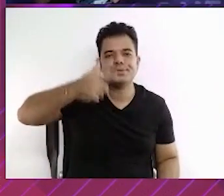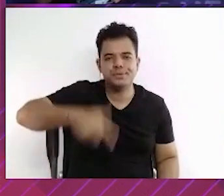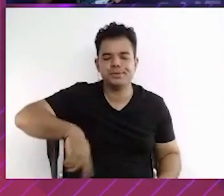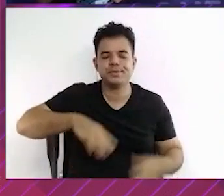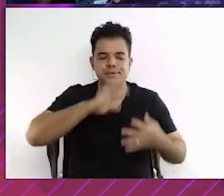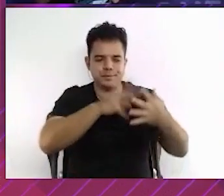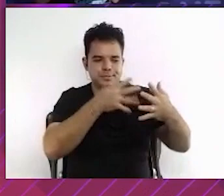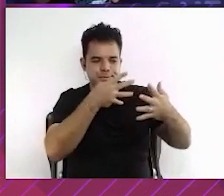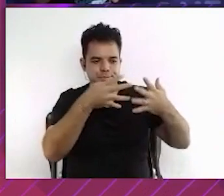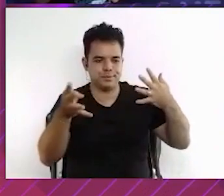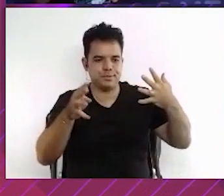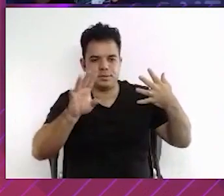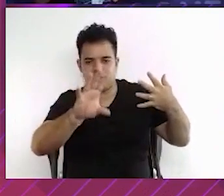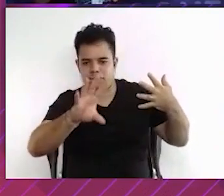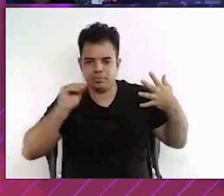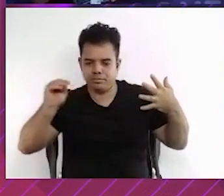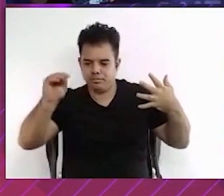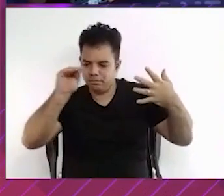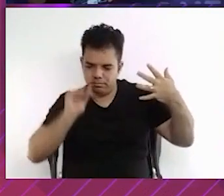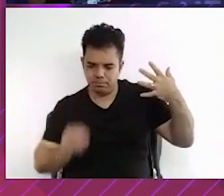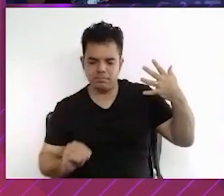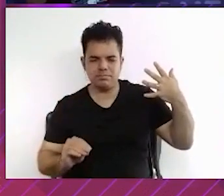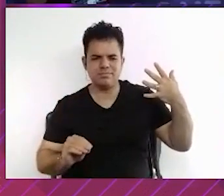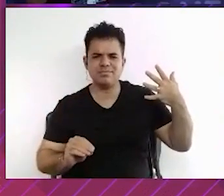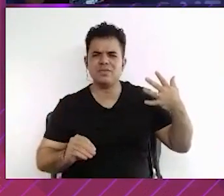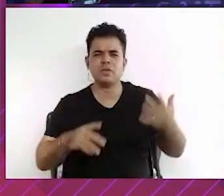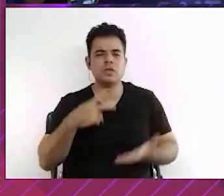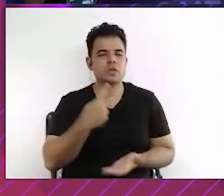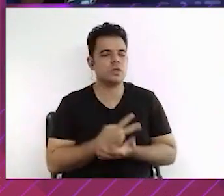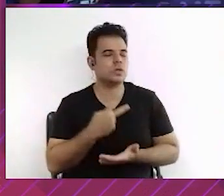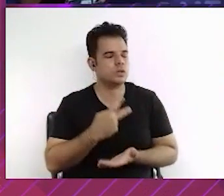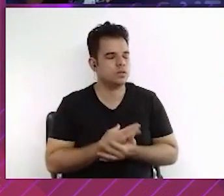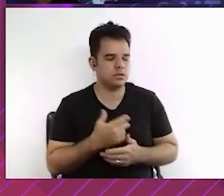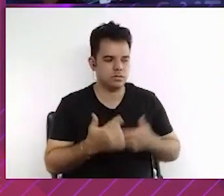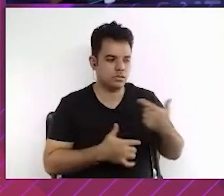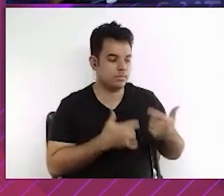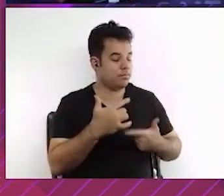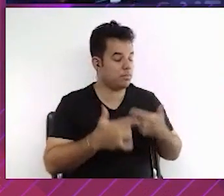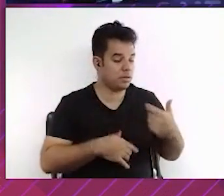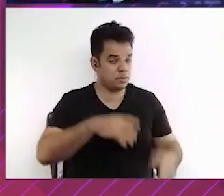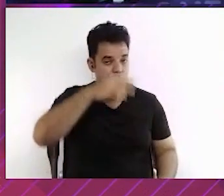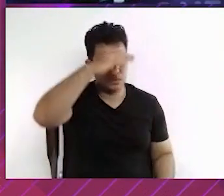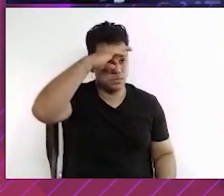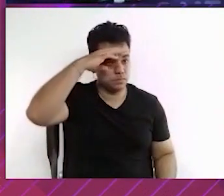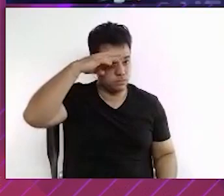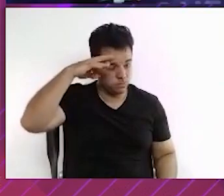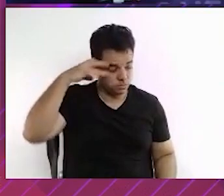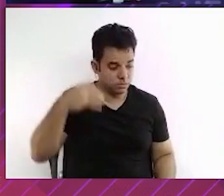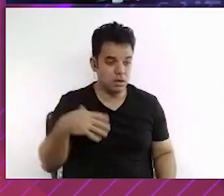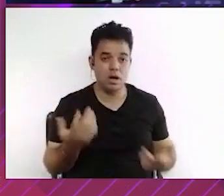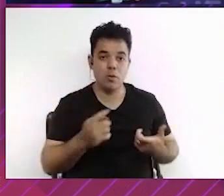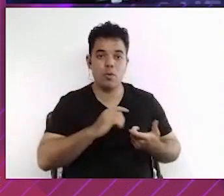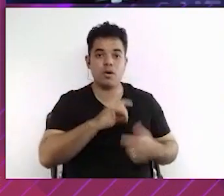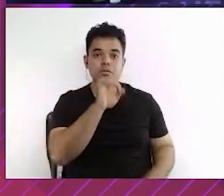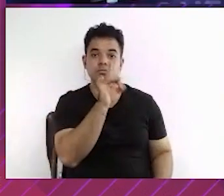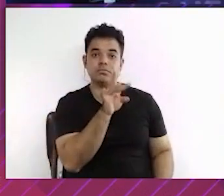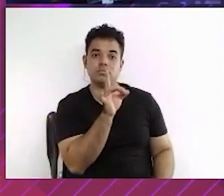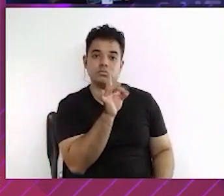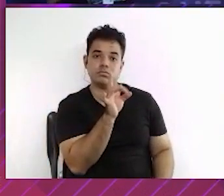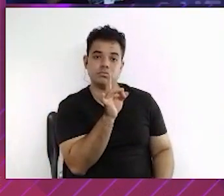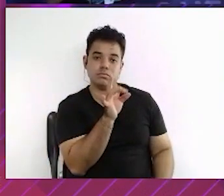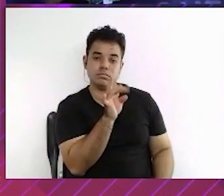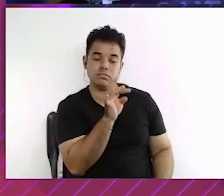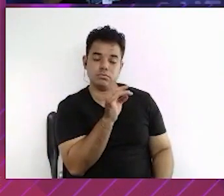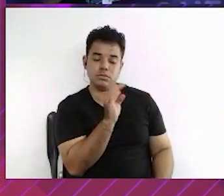Eles criavam manualmente essa escala todo mês. Era um trampo. Com o otimizador, eles automatizaram esse processo